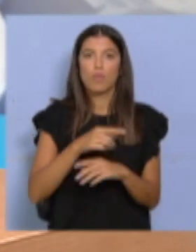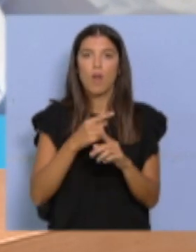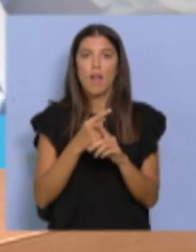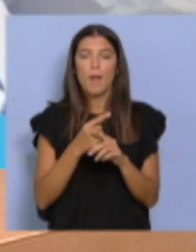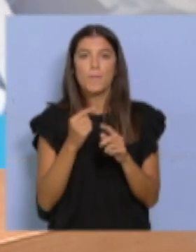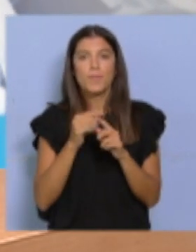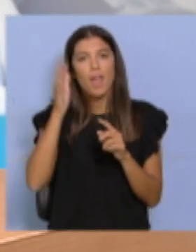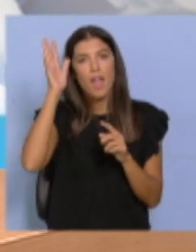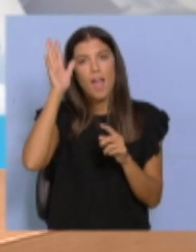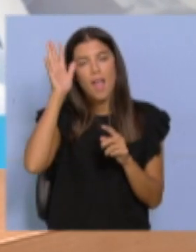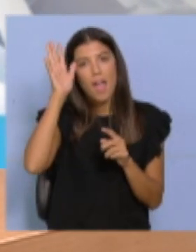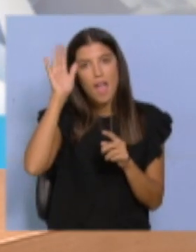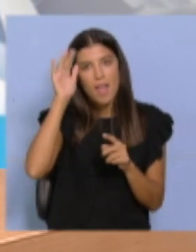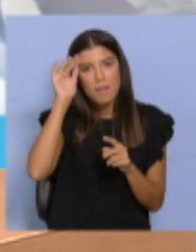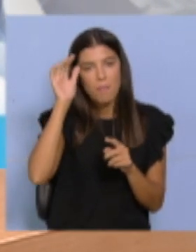imensa,